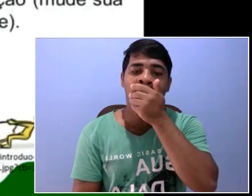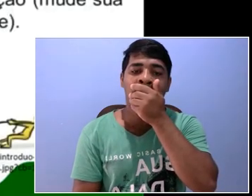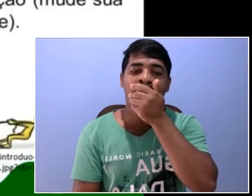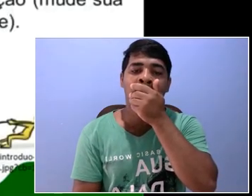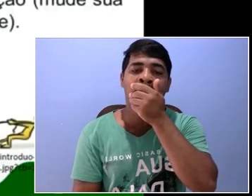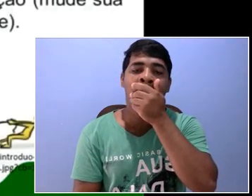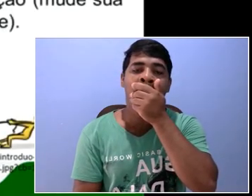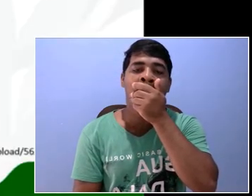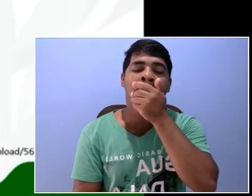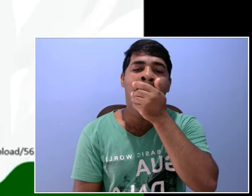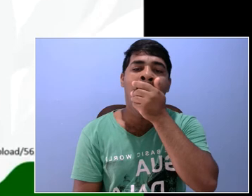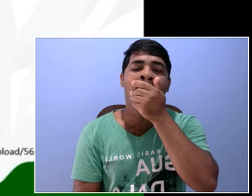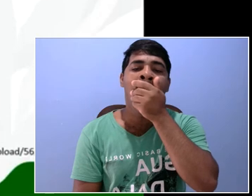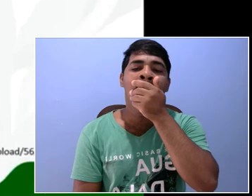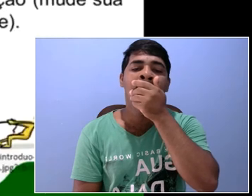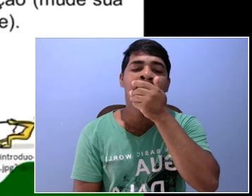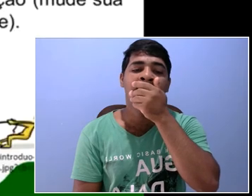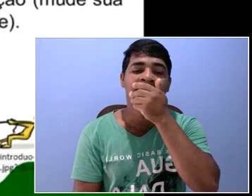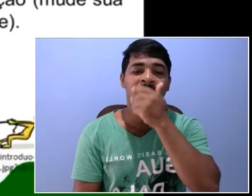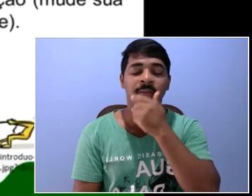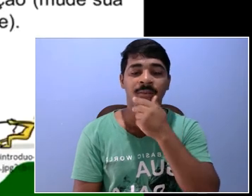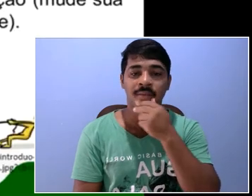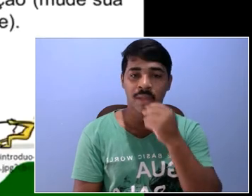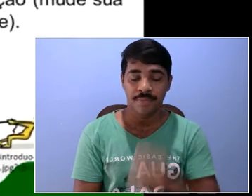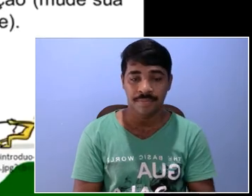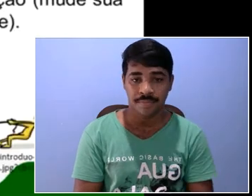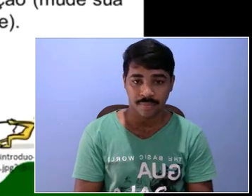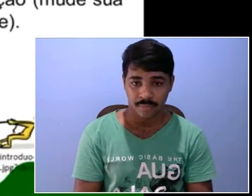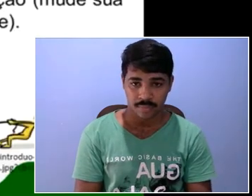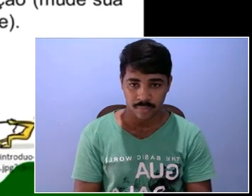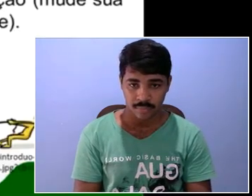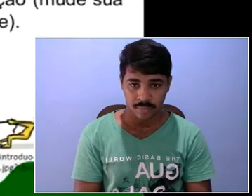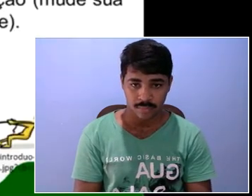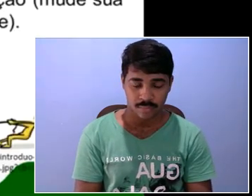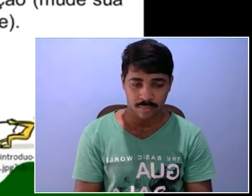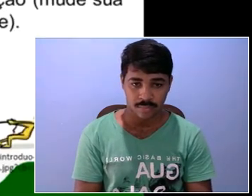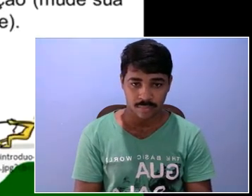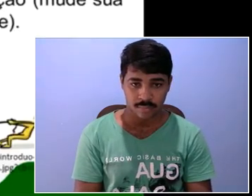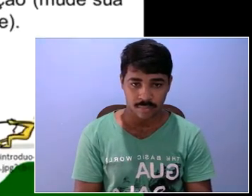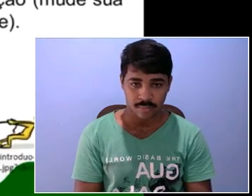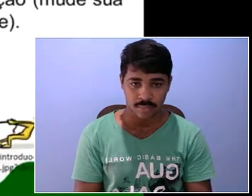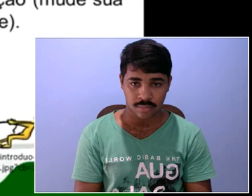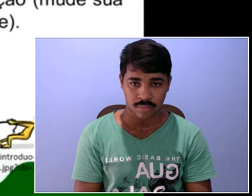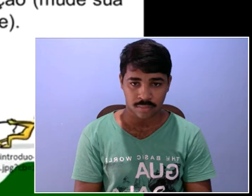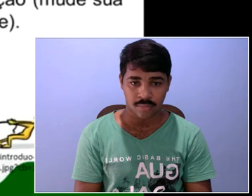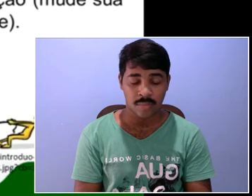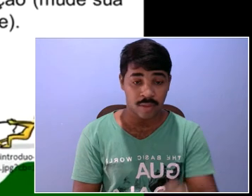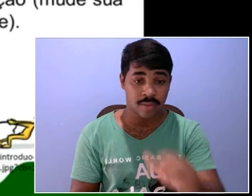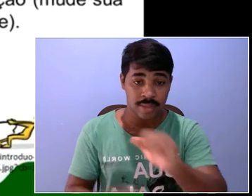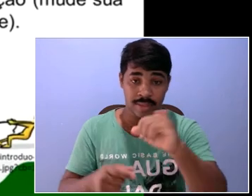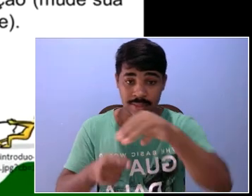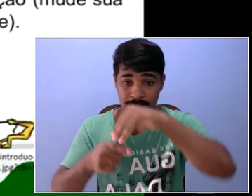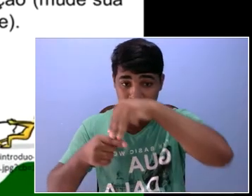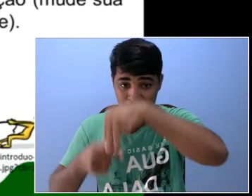lá. Quanto maior a massa, quanto maior a massa de um corpo, então maior será a